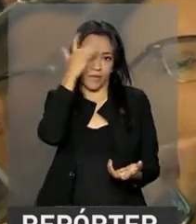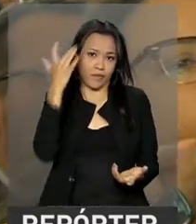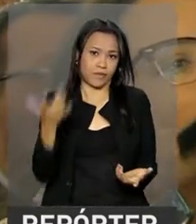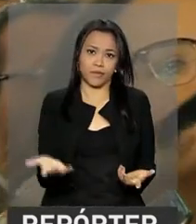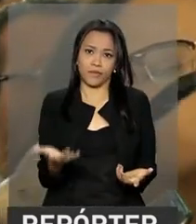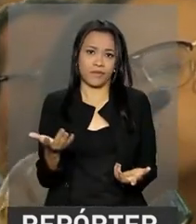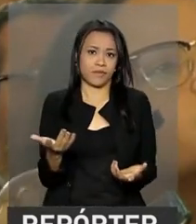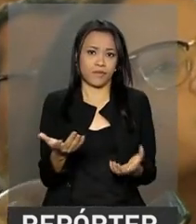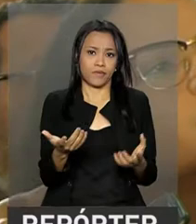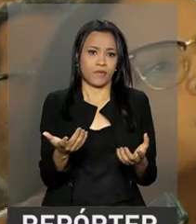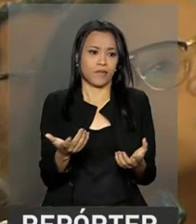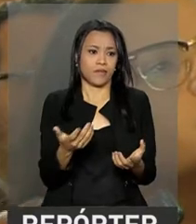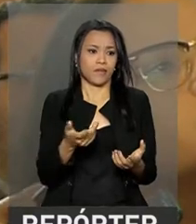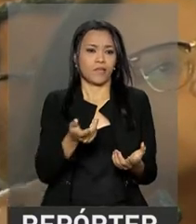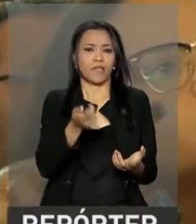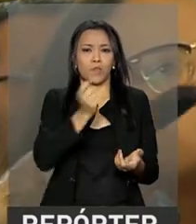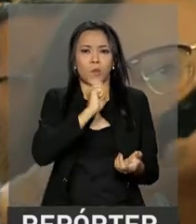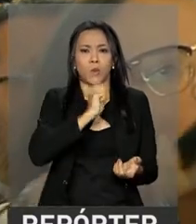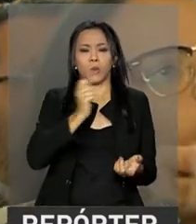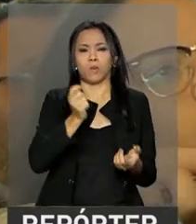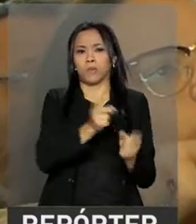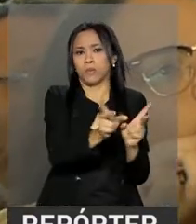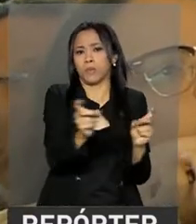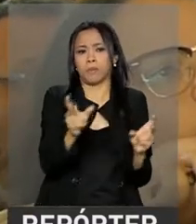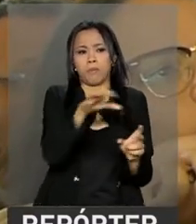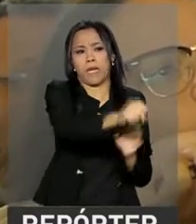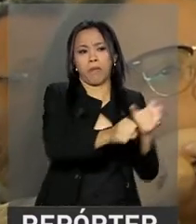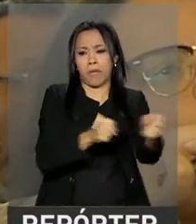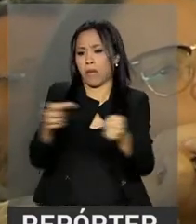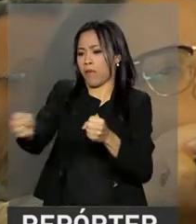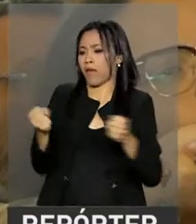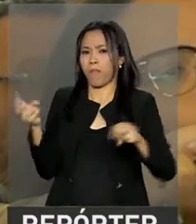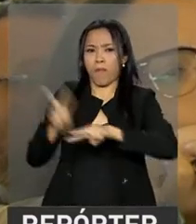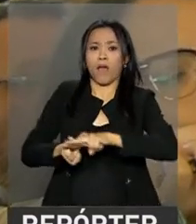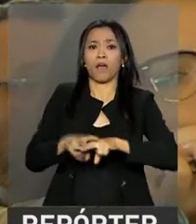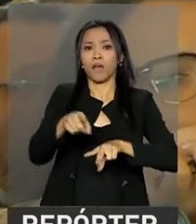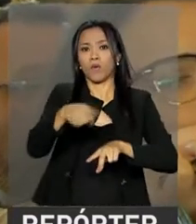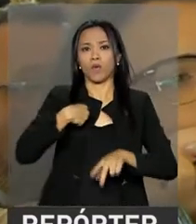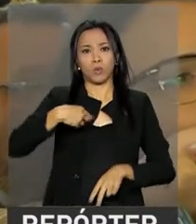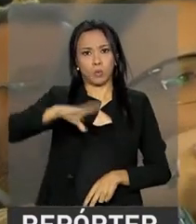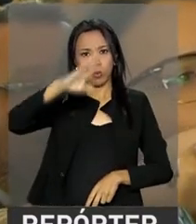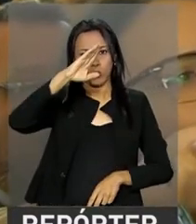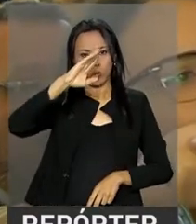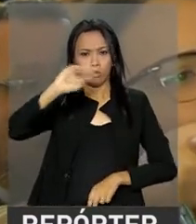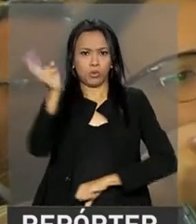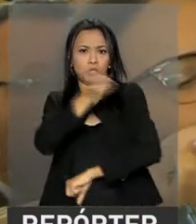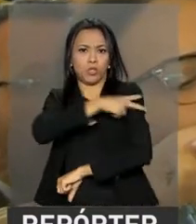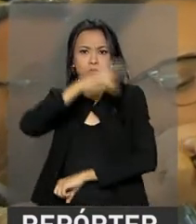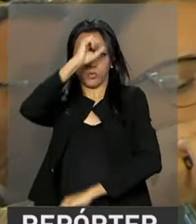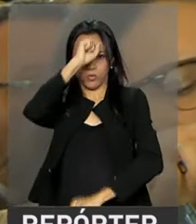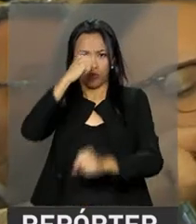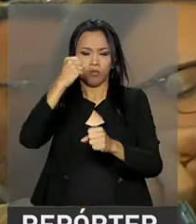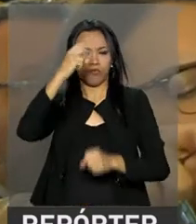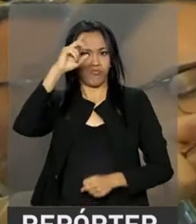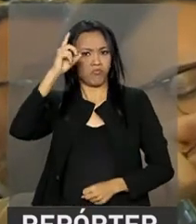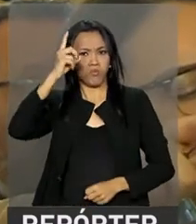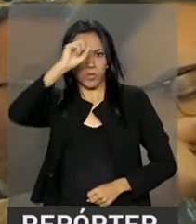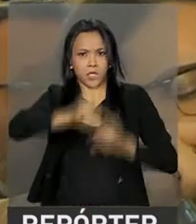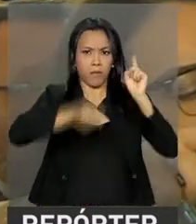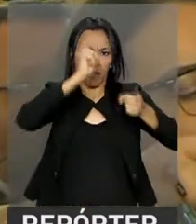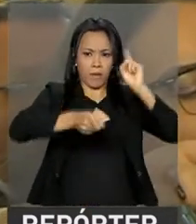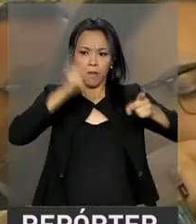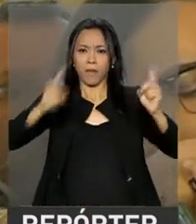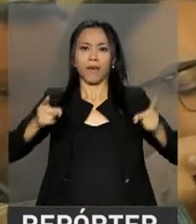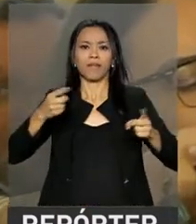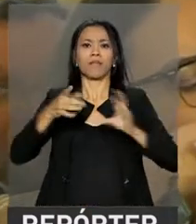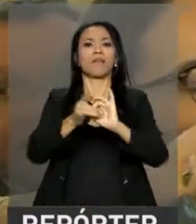o pequeno traficante, o pequeno criminoso, quando os barões continuam soltos. Nós precisamos pegar a cadeia de comando do crime,